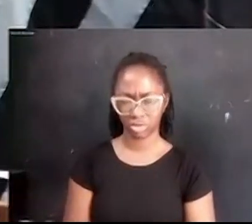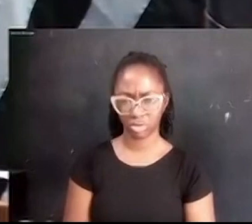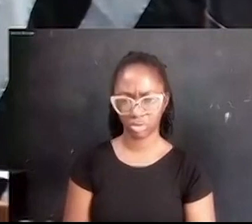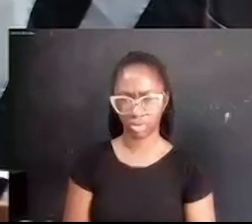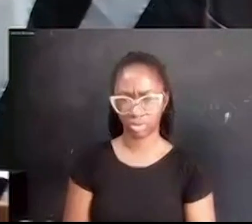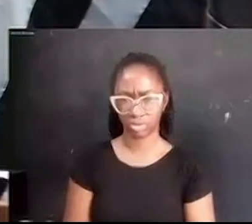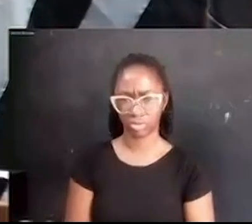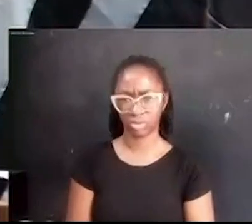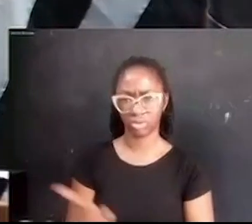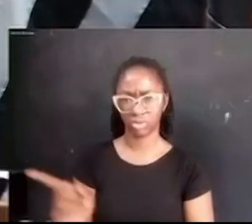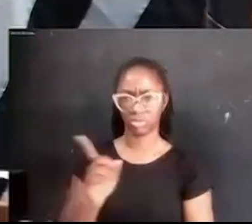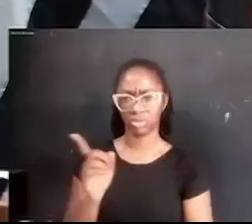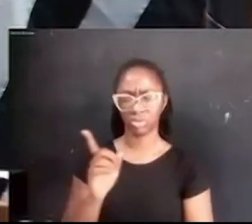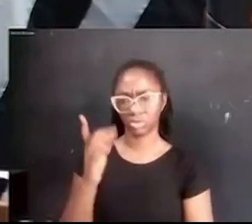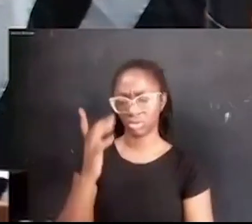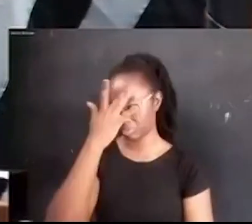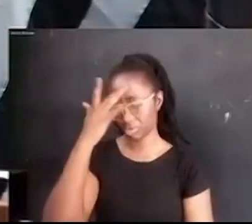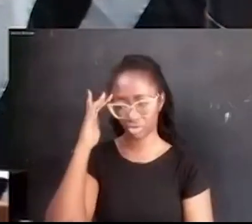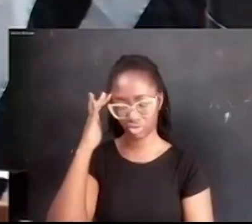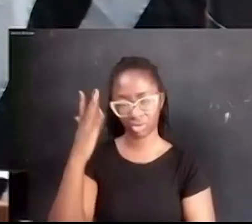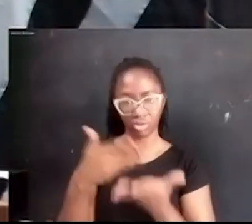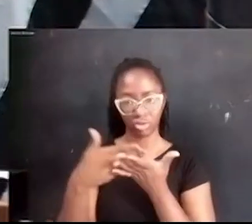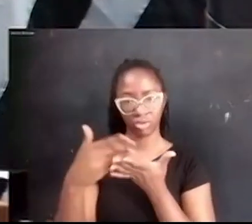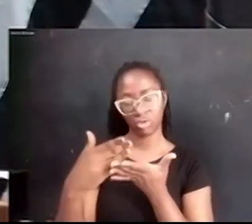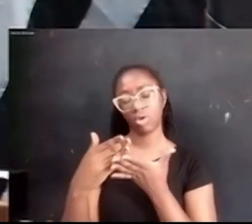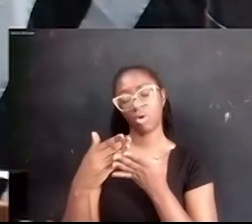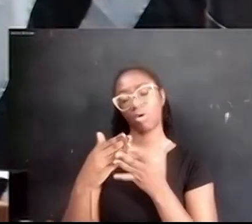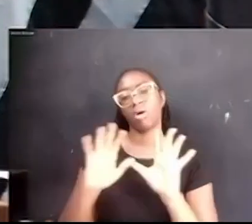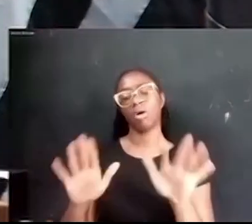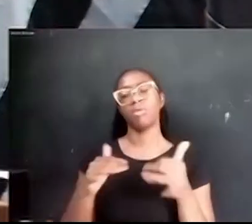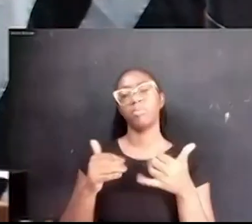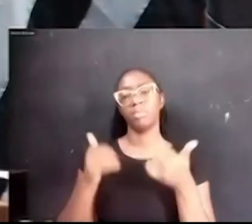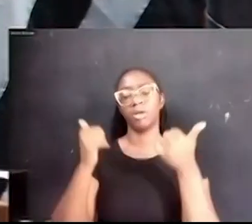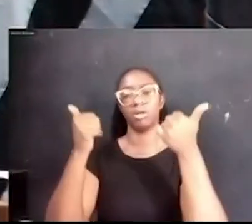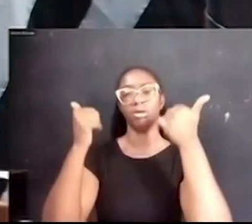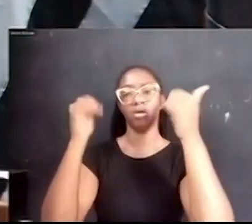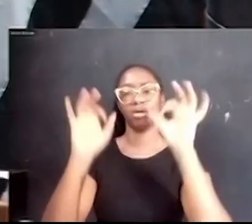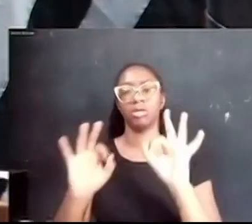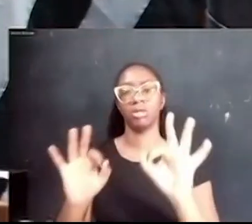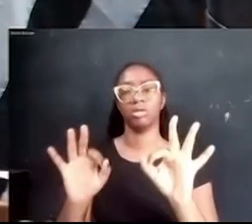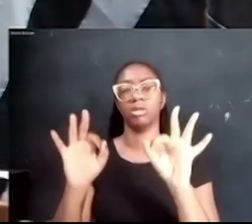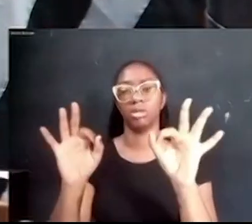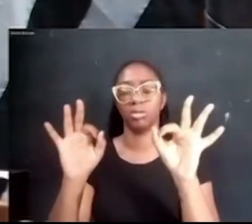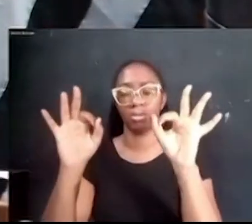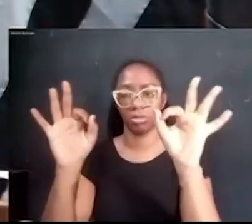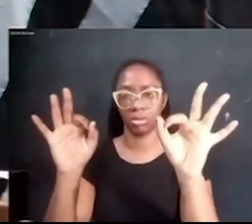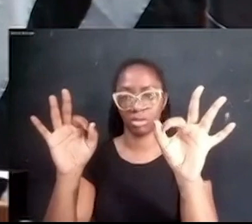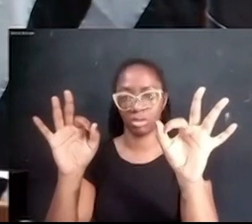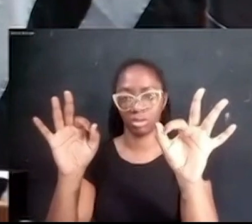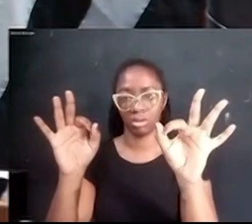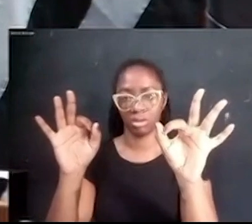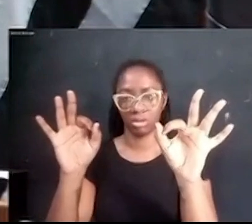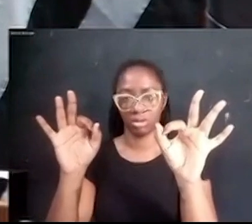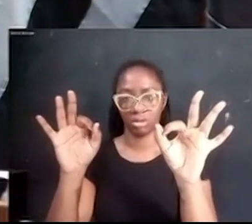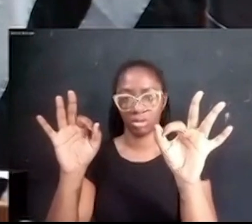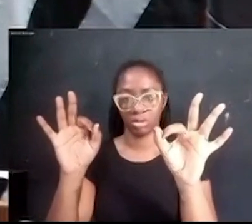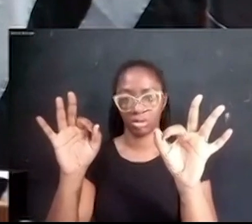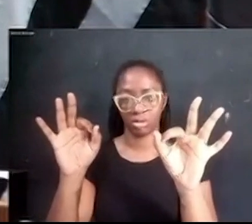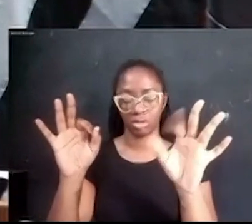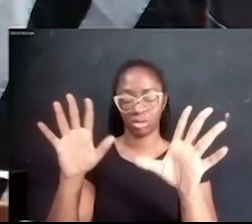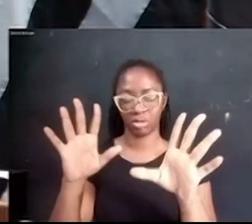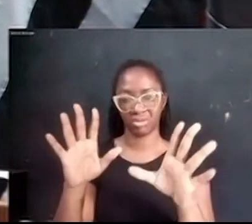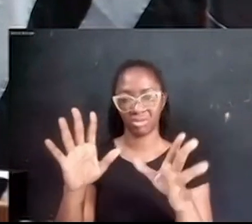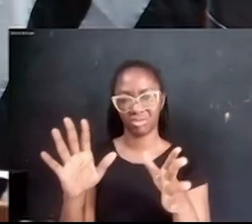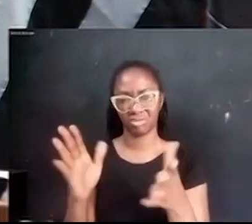mais prestigiadas, se não a mais prestigiada universidade da França, né? Ele